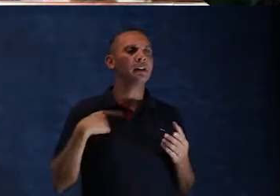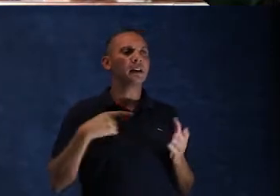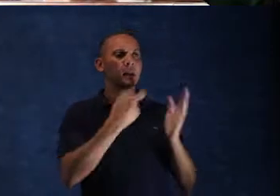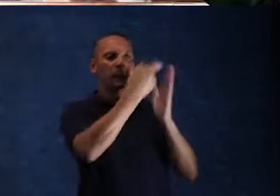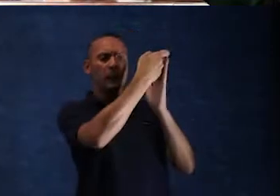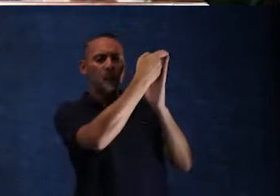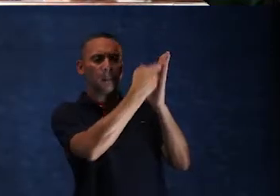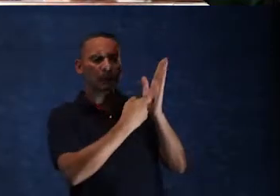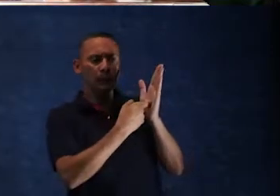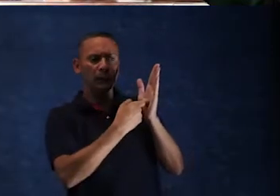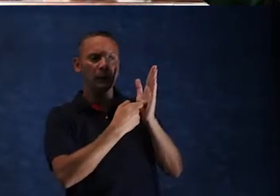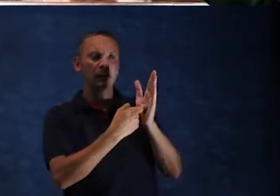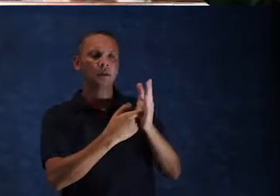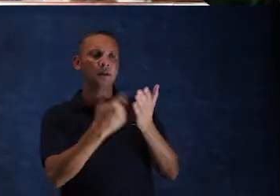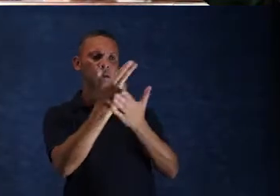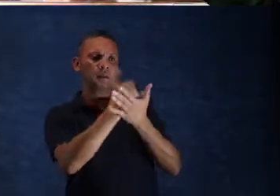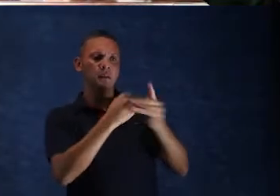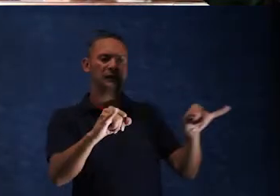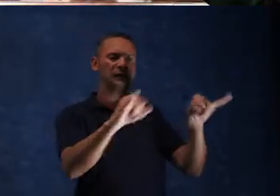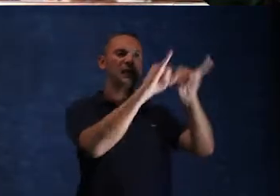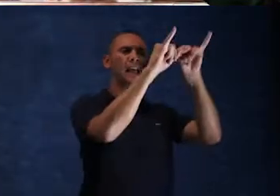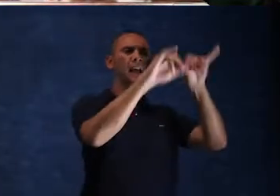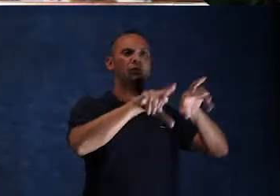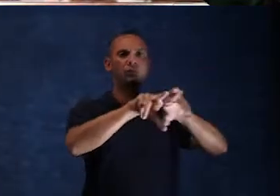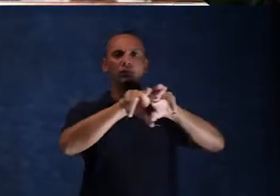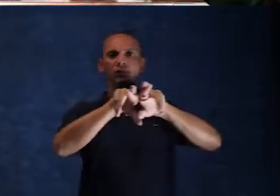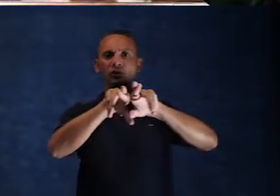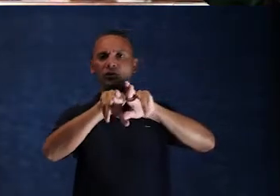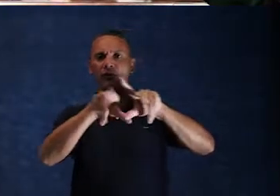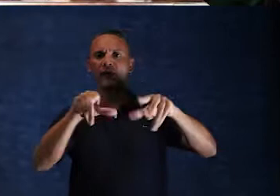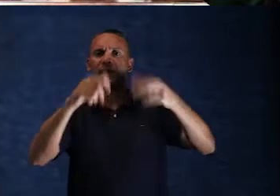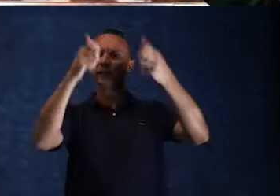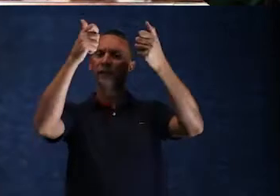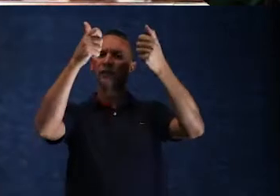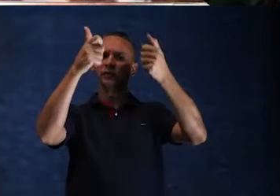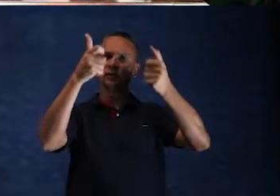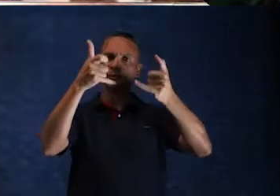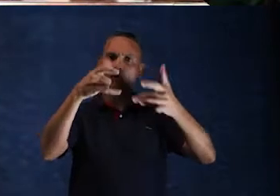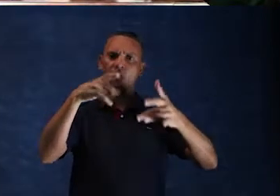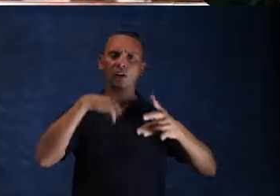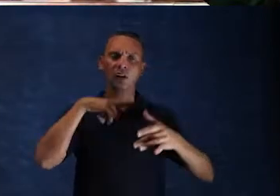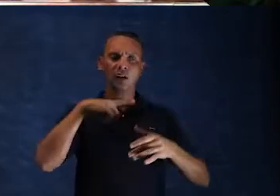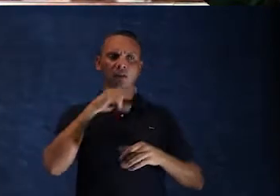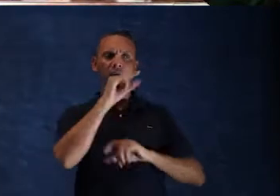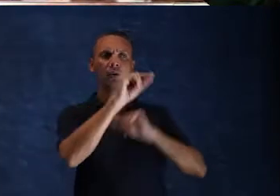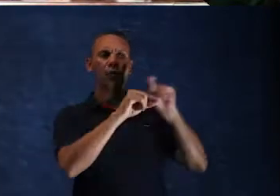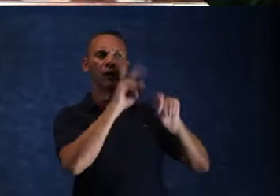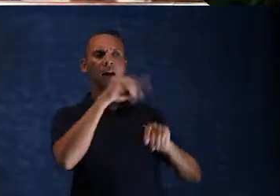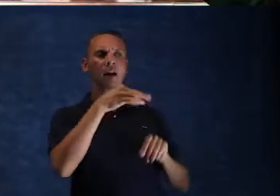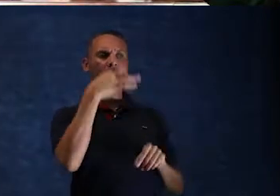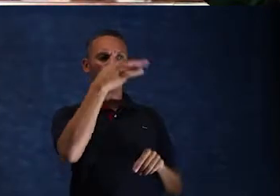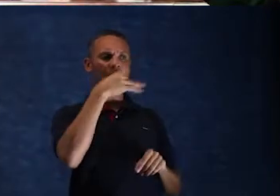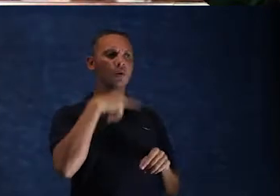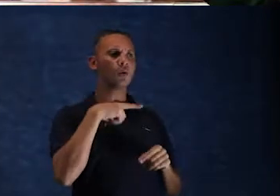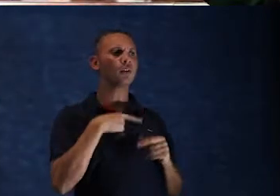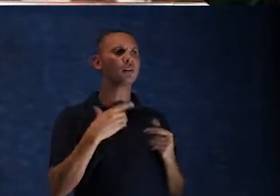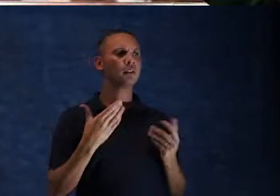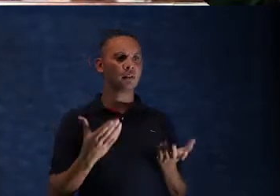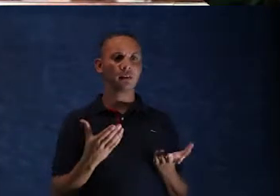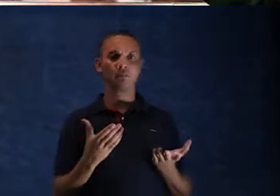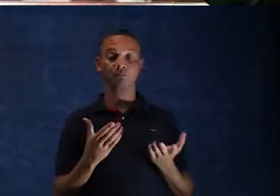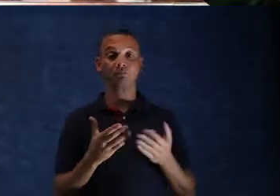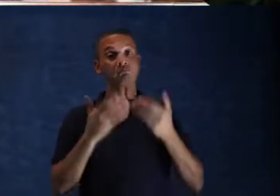descrições de cenas de sexo nos gabinetes que colocaram mais sob suspeita ainda esses